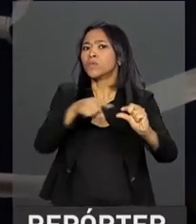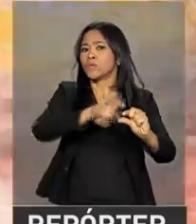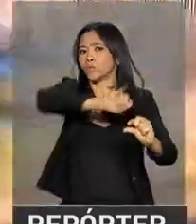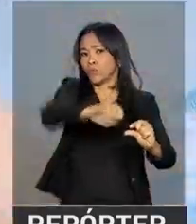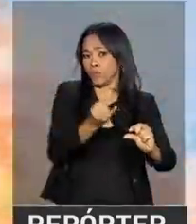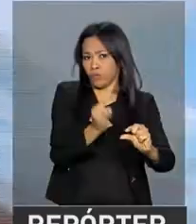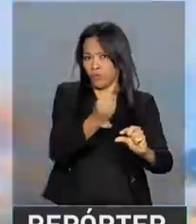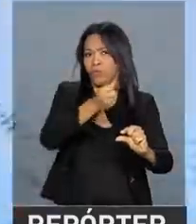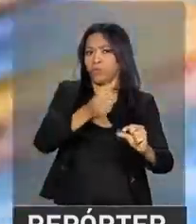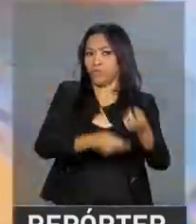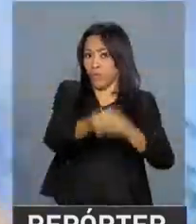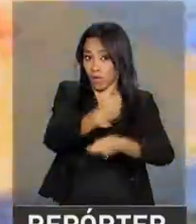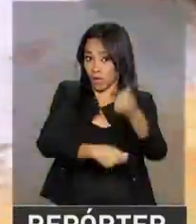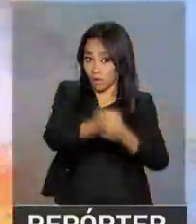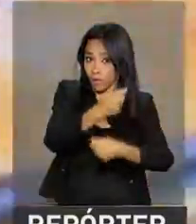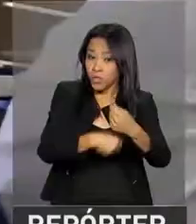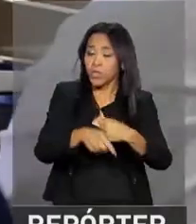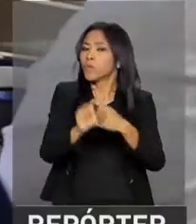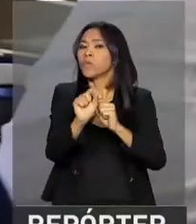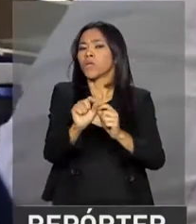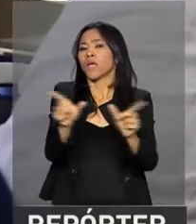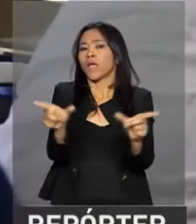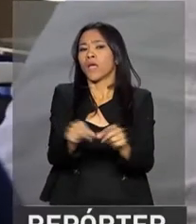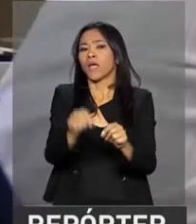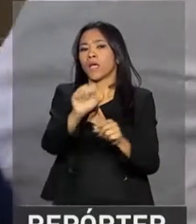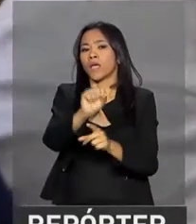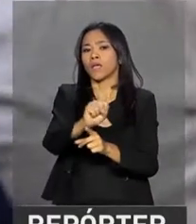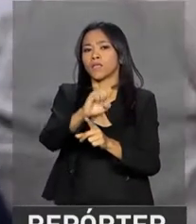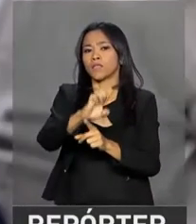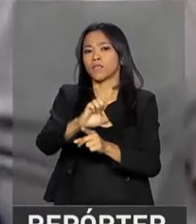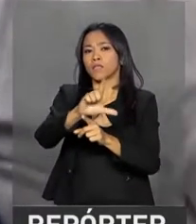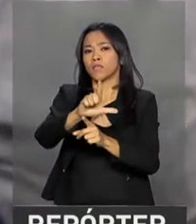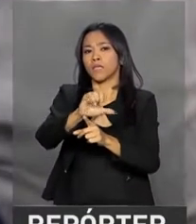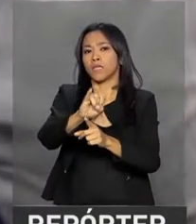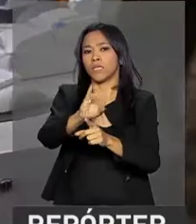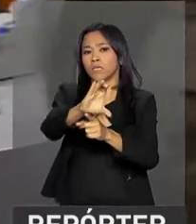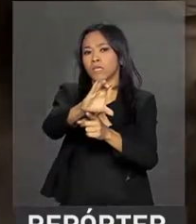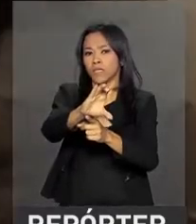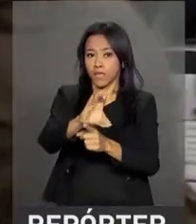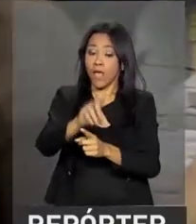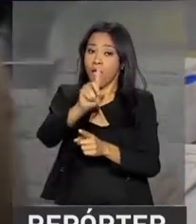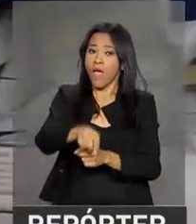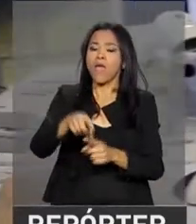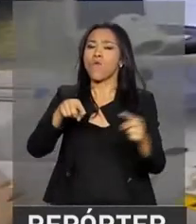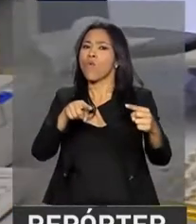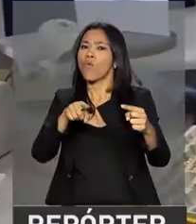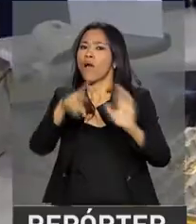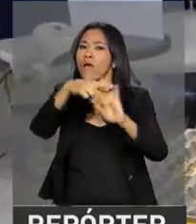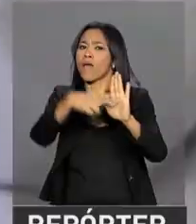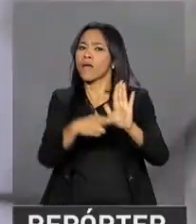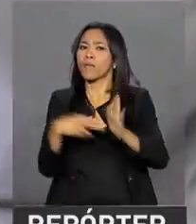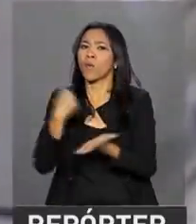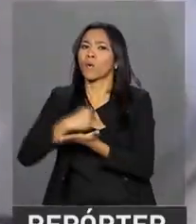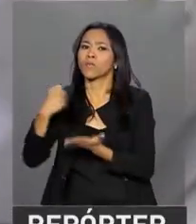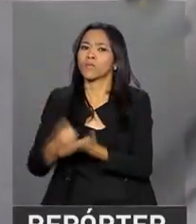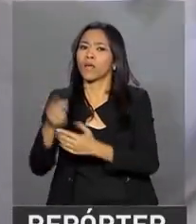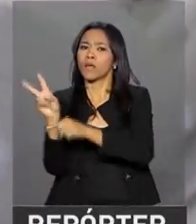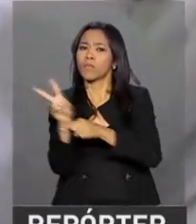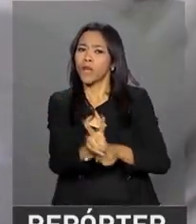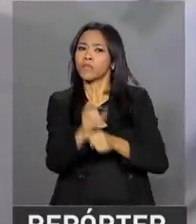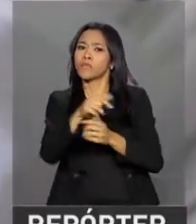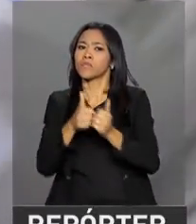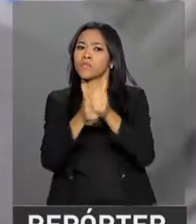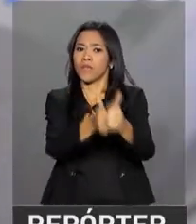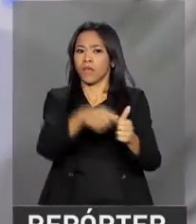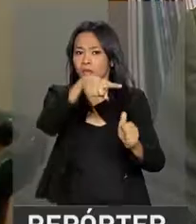juros da economia a taxa selic o valor pago pra contratar um empréstimo ou financiamento por exemplo tende a ser